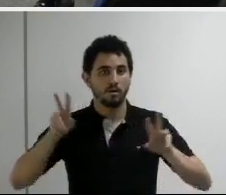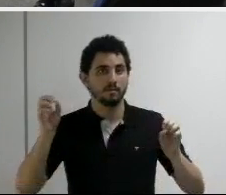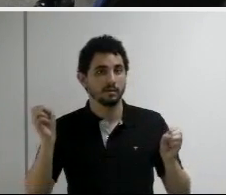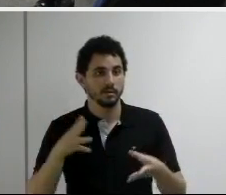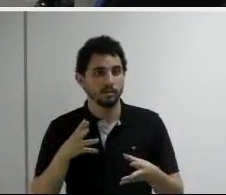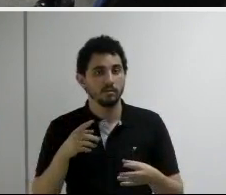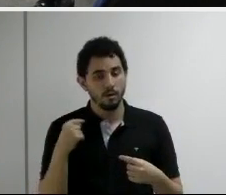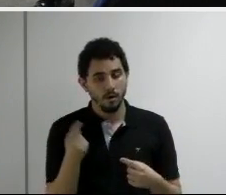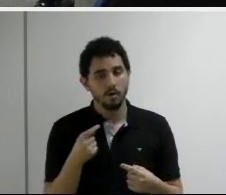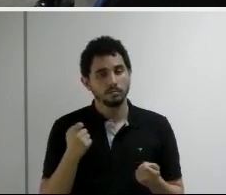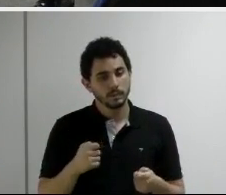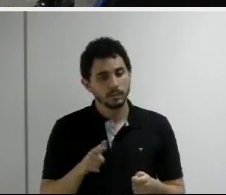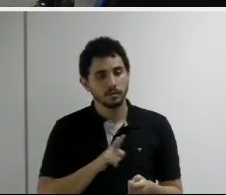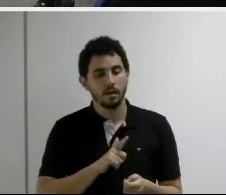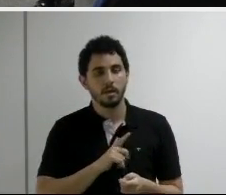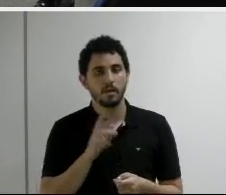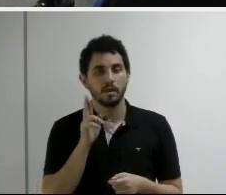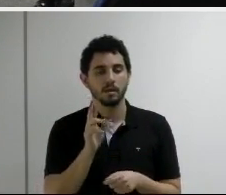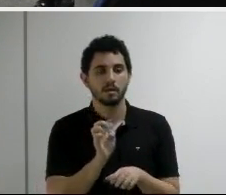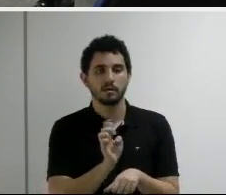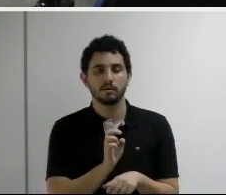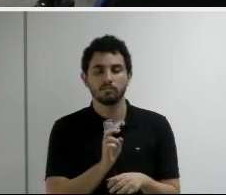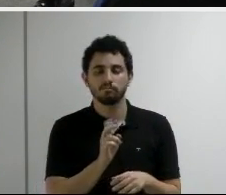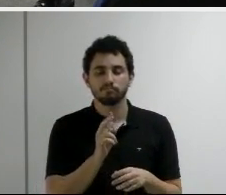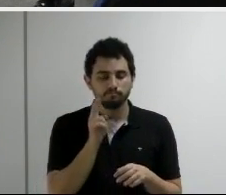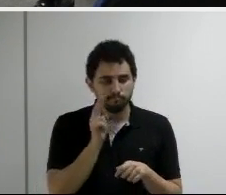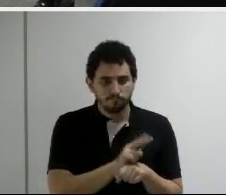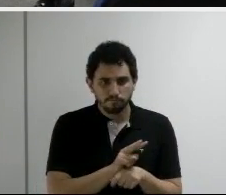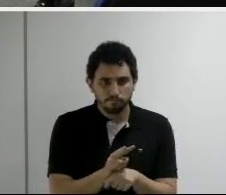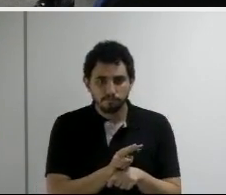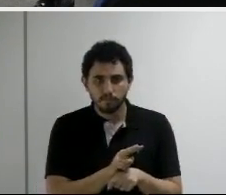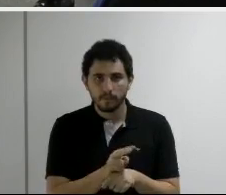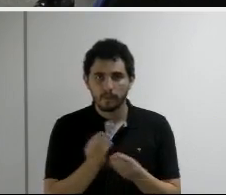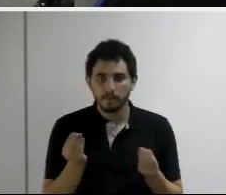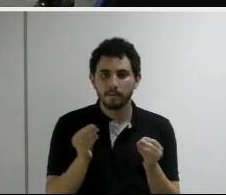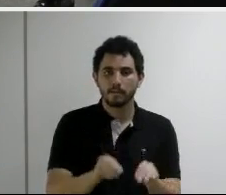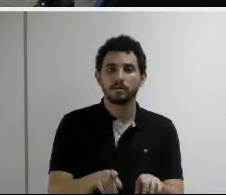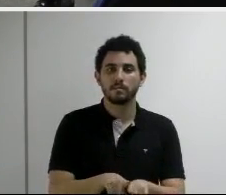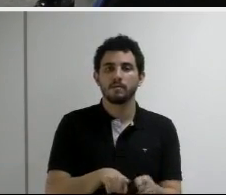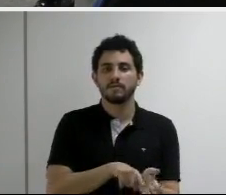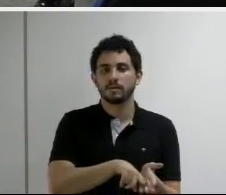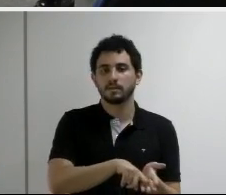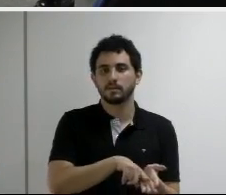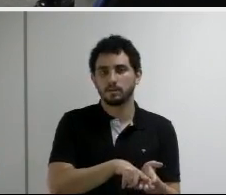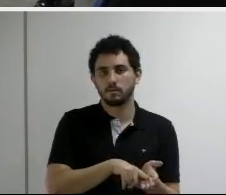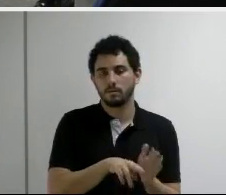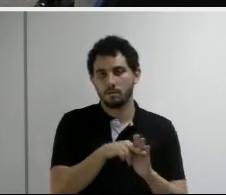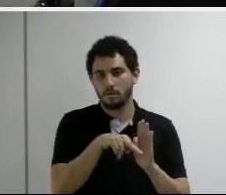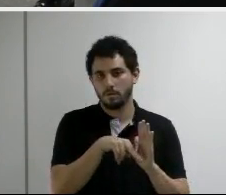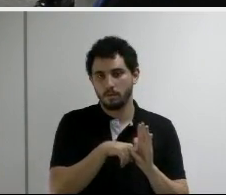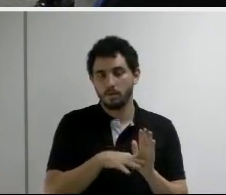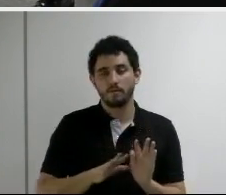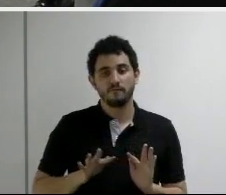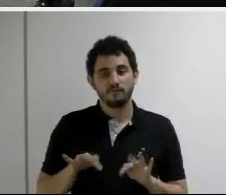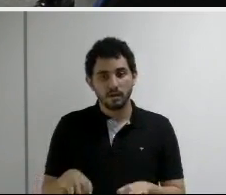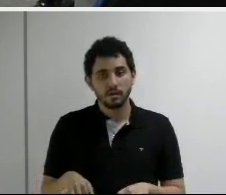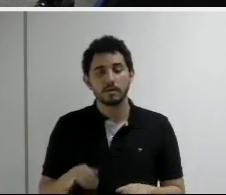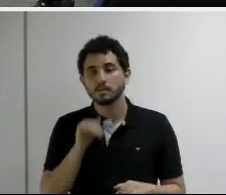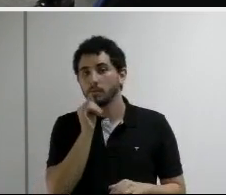nós tenhamos uma entidade dedicada à implementação e à fiscalização da norma. Por fim,